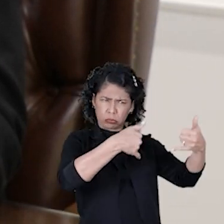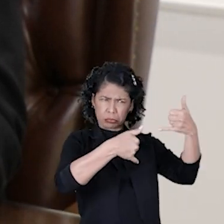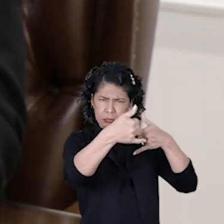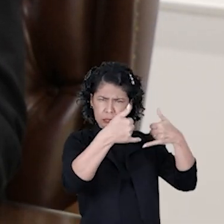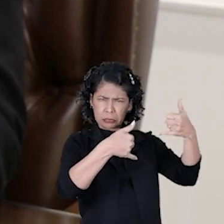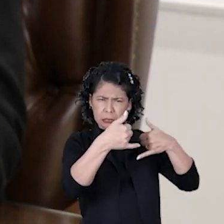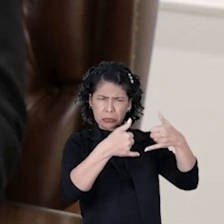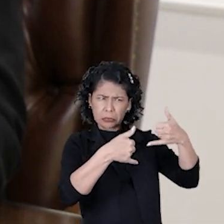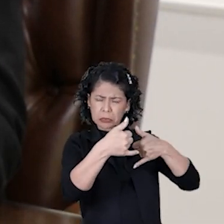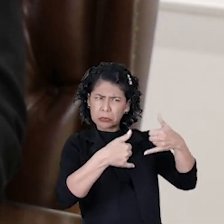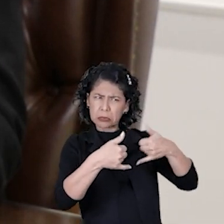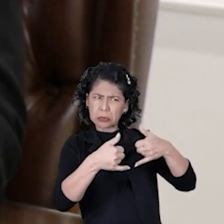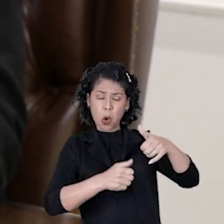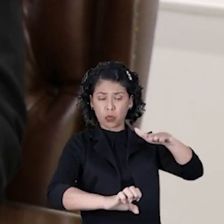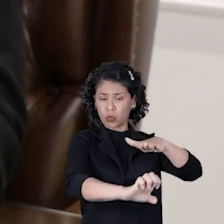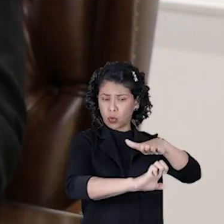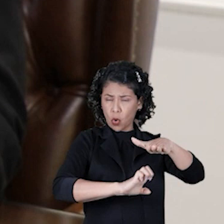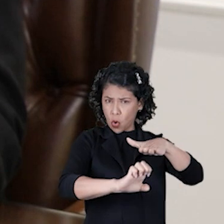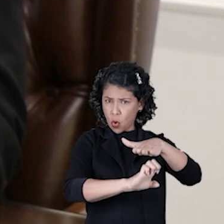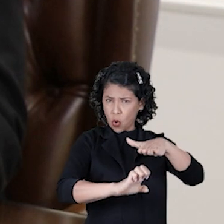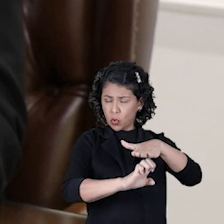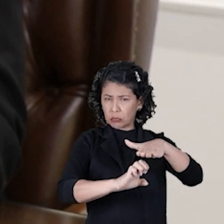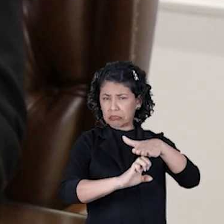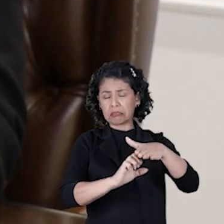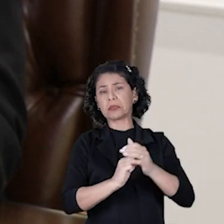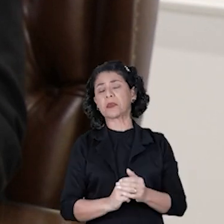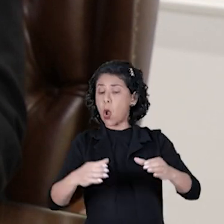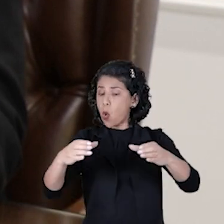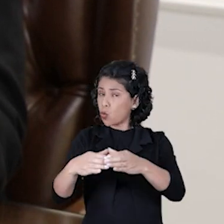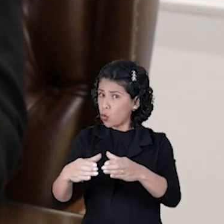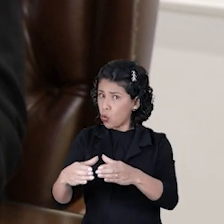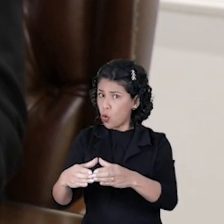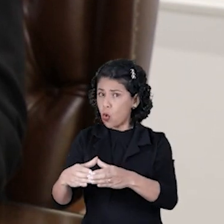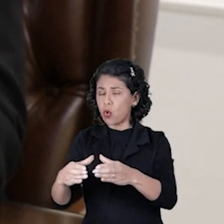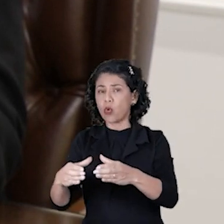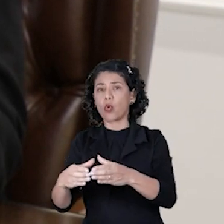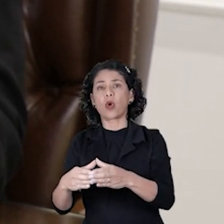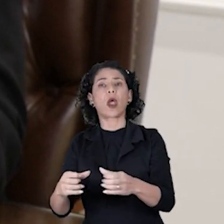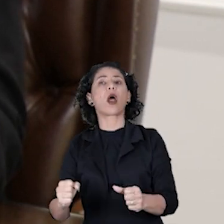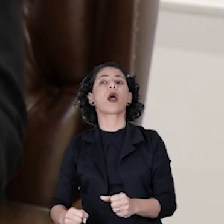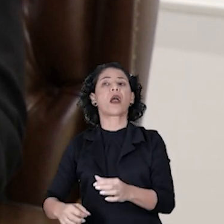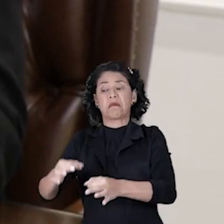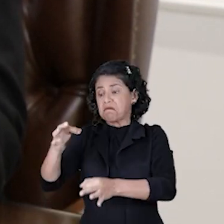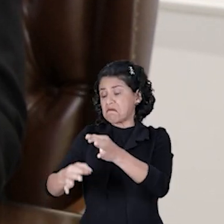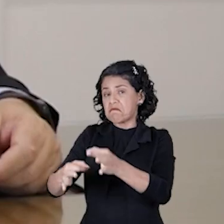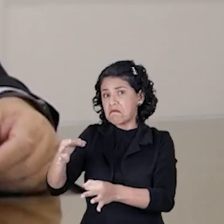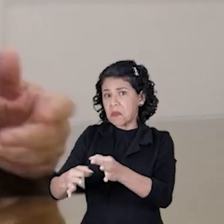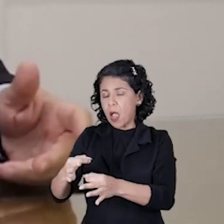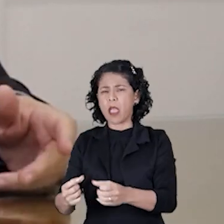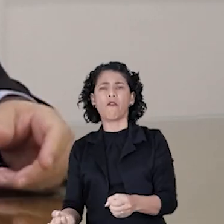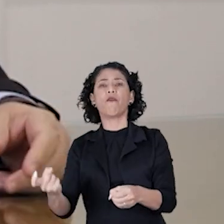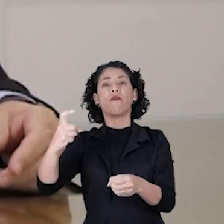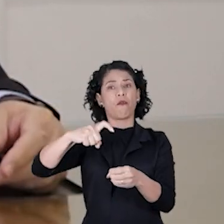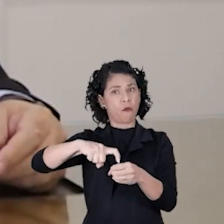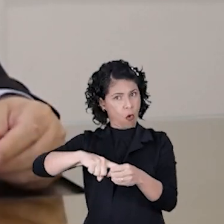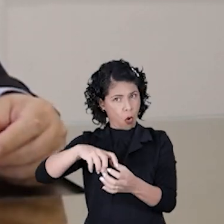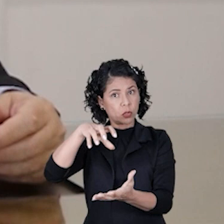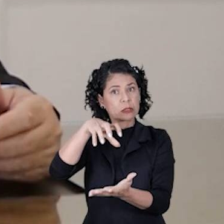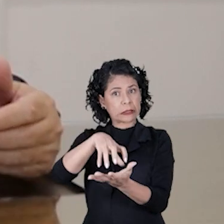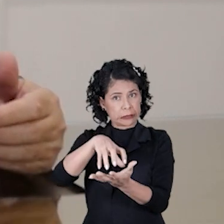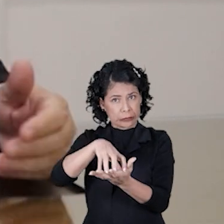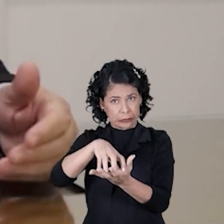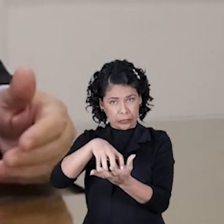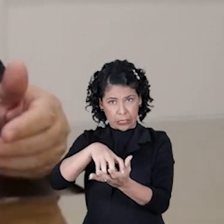daquilo que nós precisamos melhorar, ouvindo a comunidade, ouvindo os operadores do